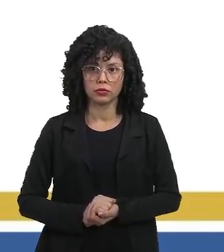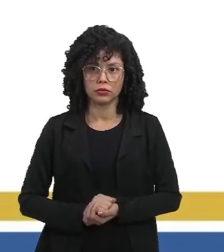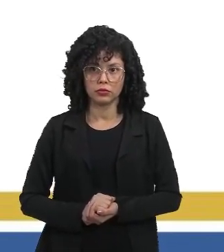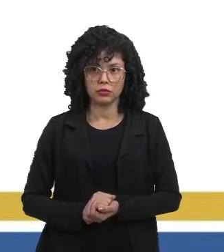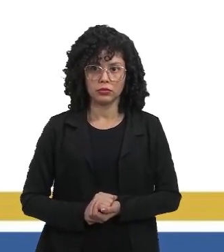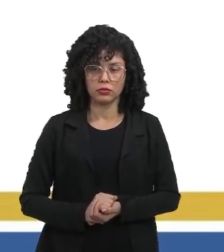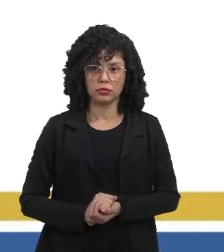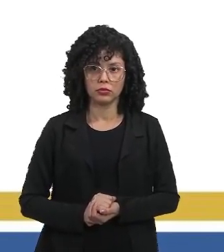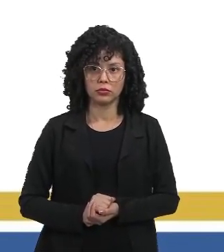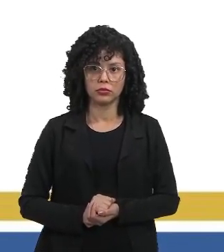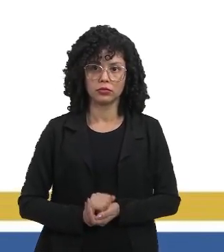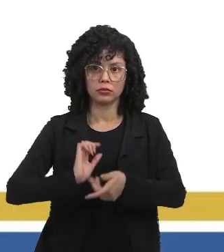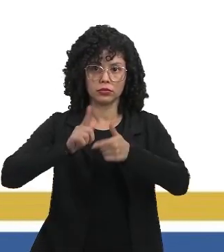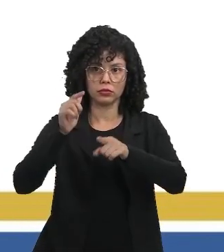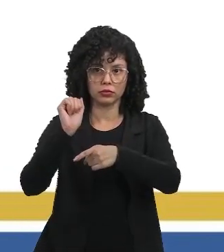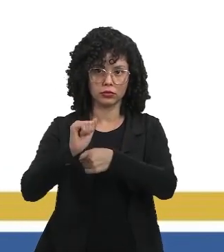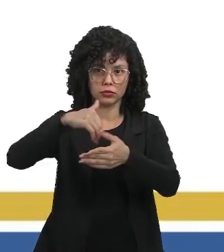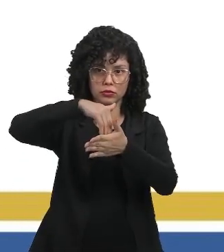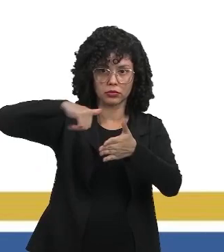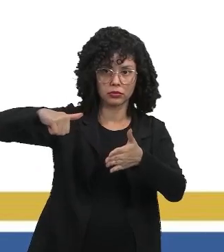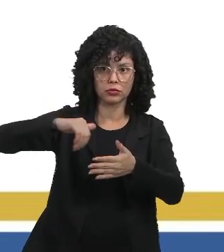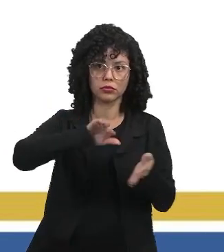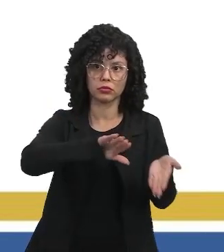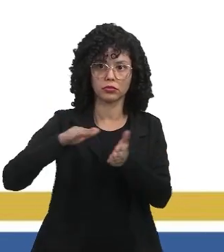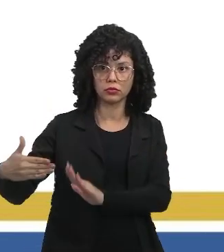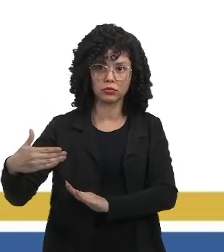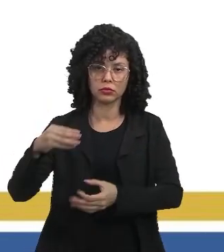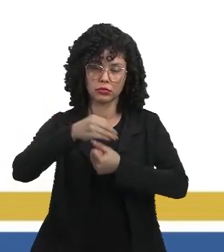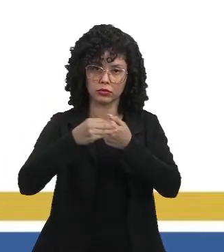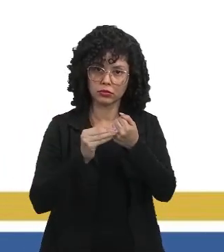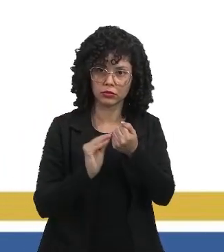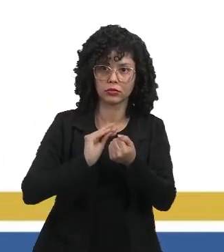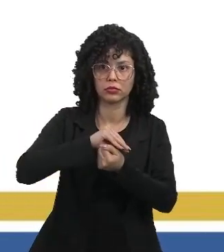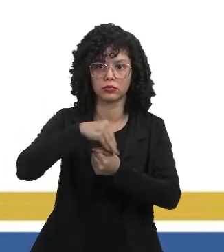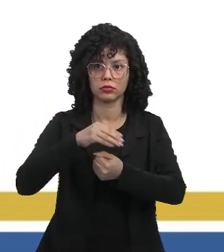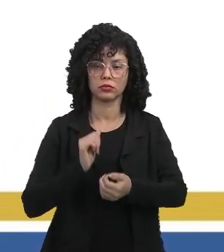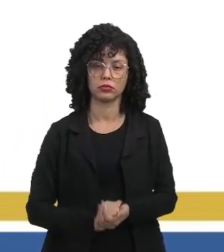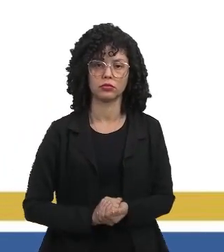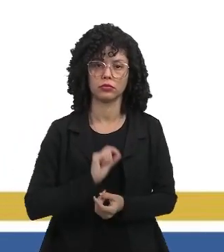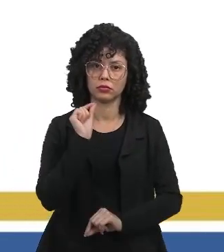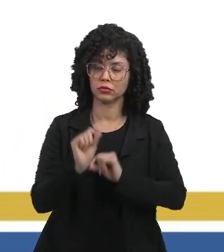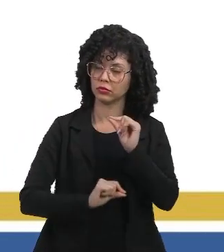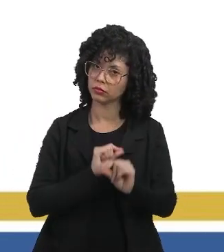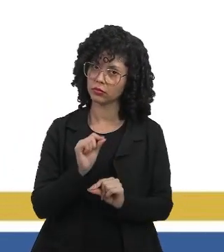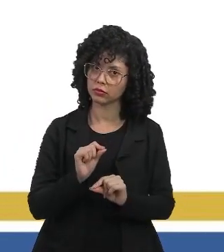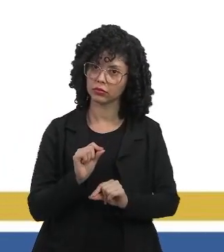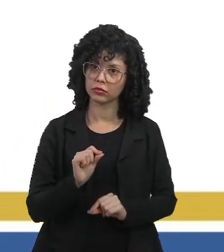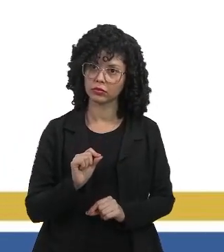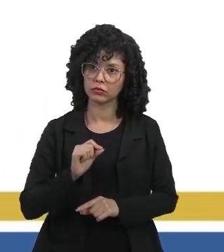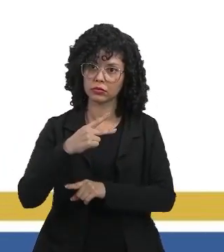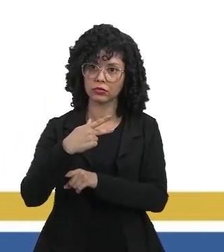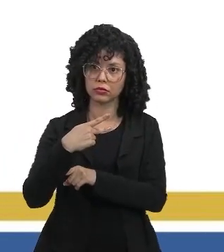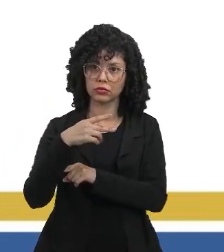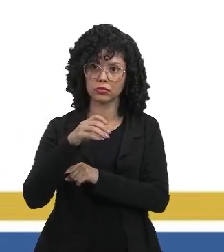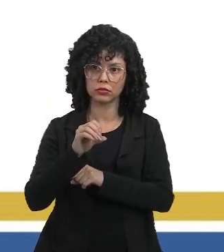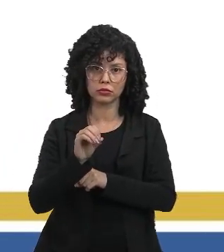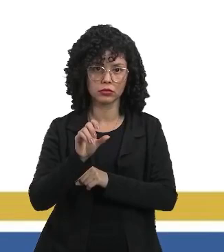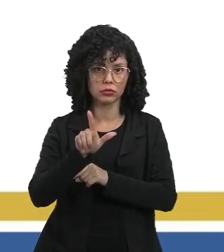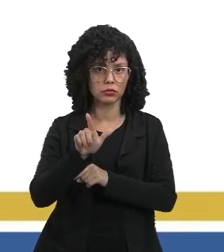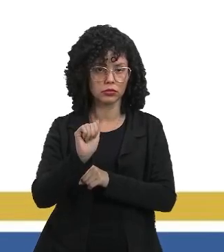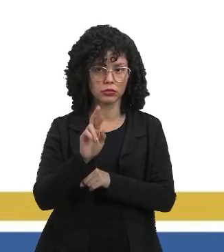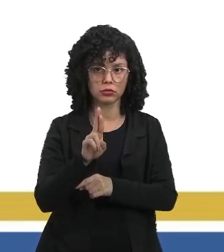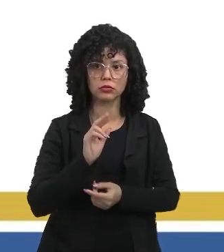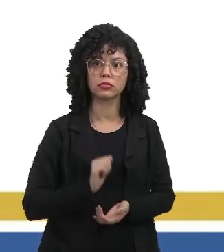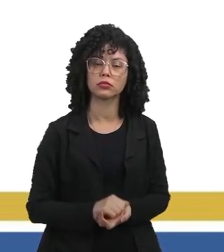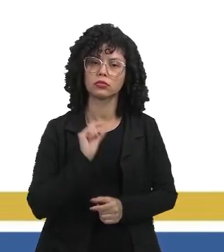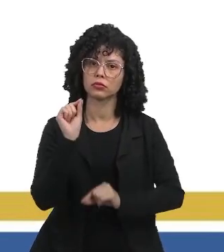lá alternativa a diz retirar a parte polar da molécula o que que seria a parte poar quando eu